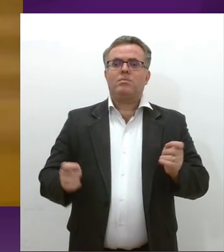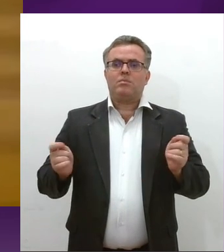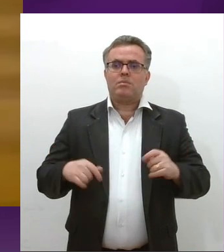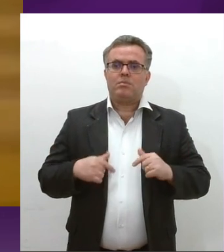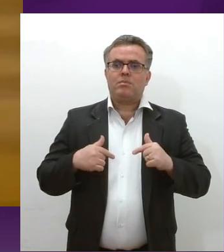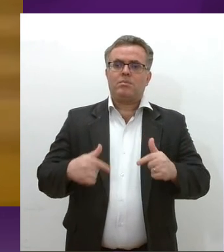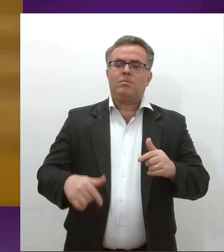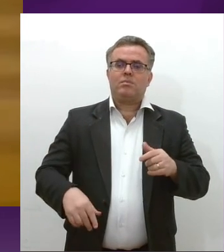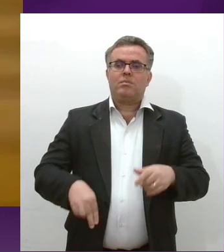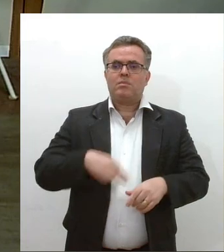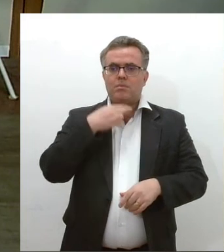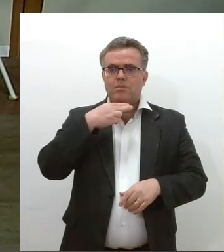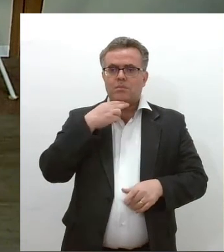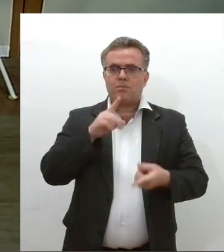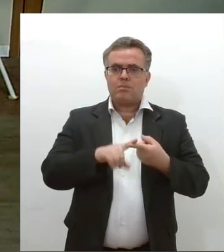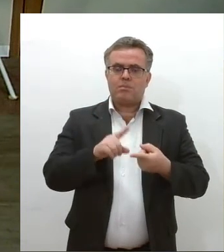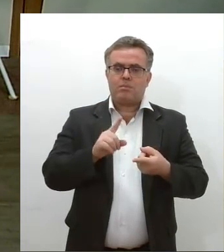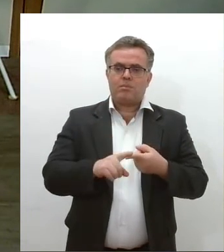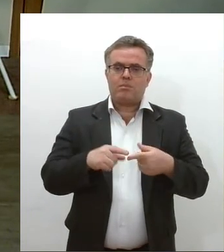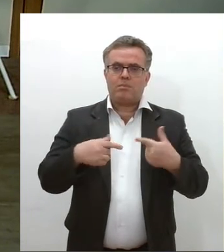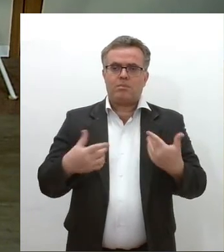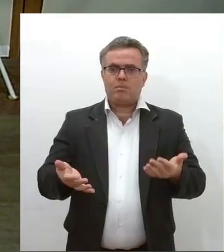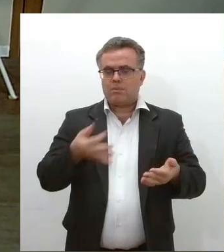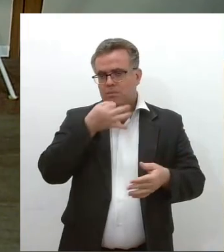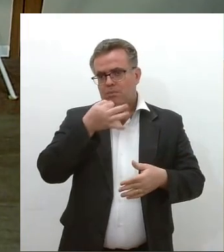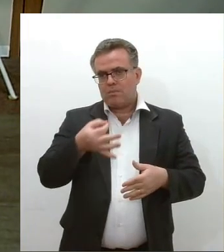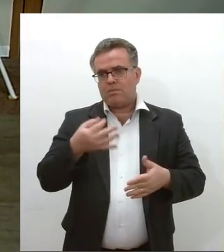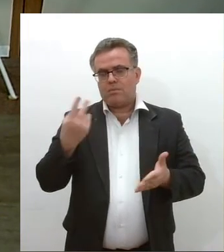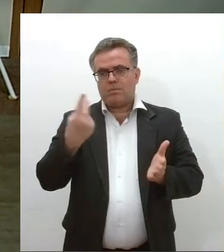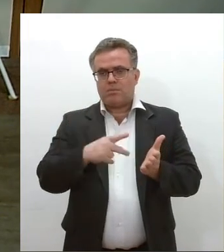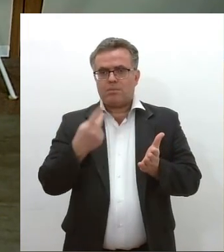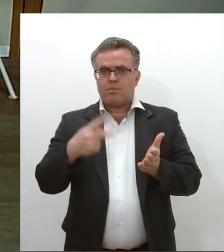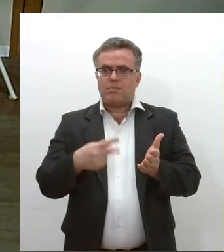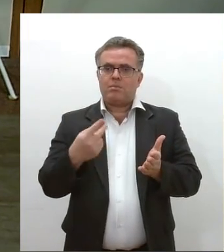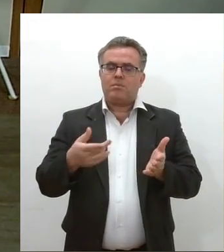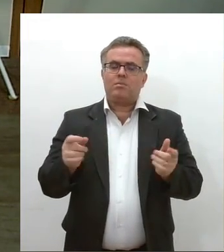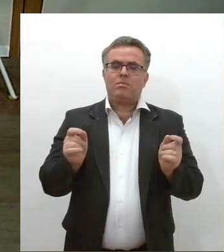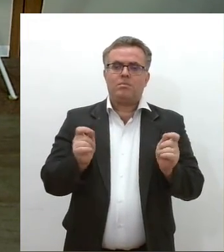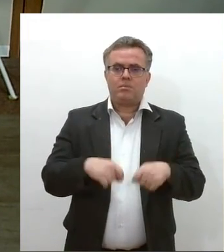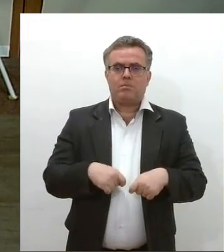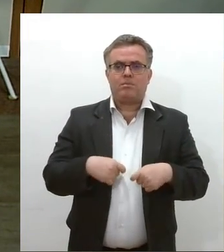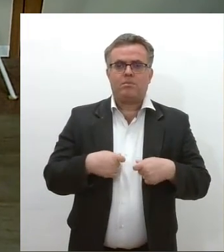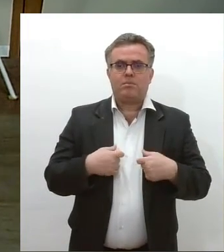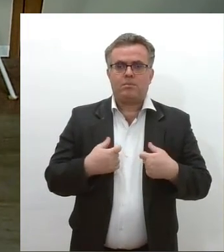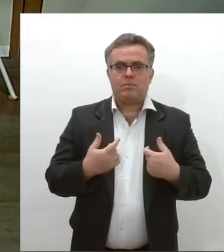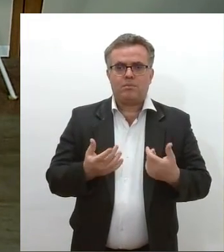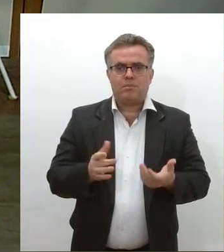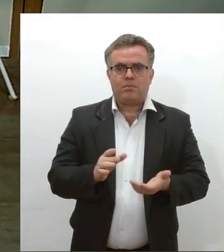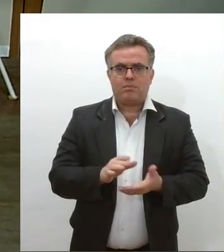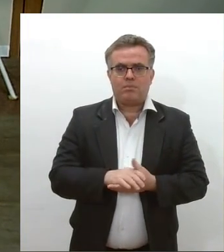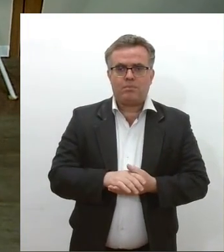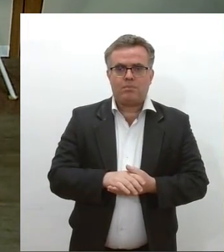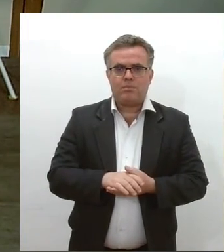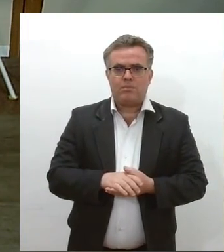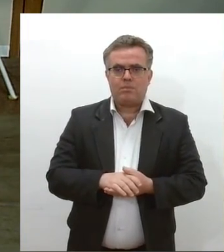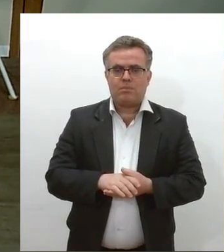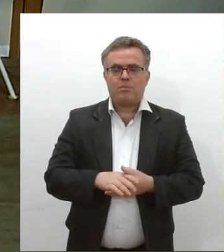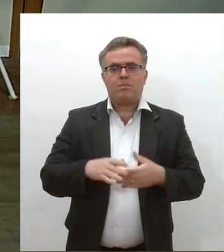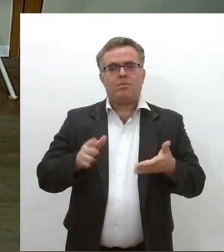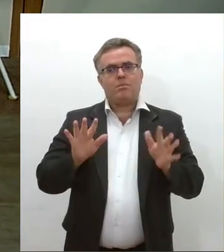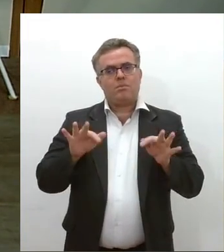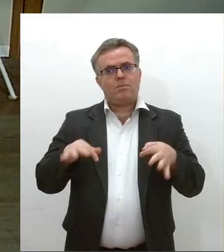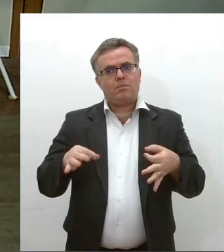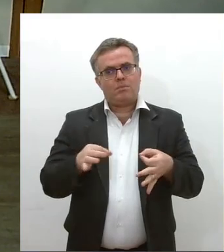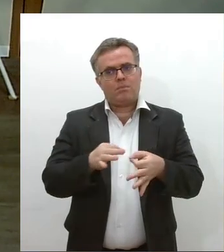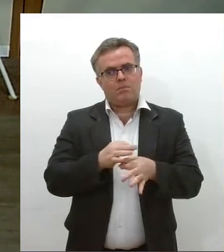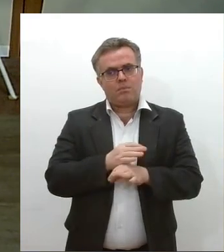netos estarão. Tá aí a dica do livro A Vestida, da escritora Eliana Alves Cruz. E a gente finaliza o Elas